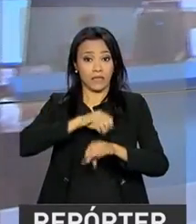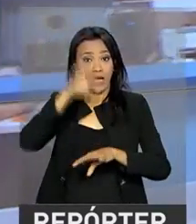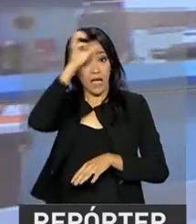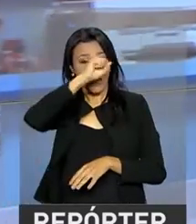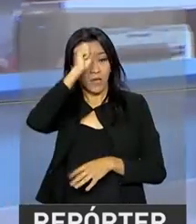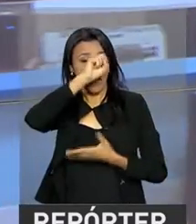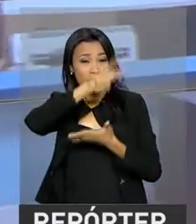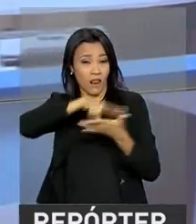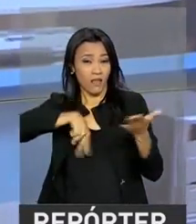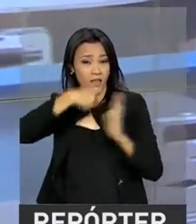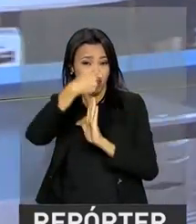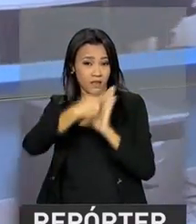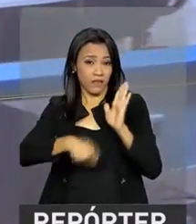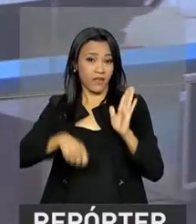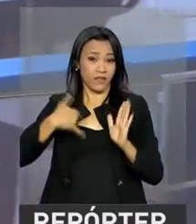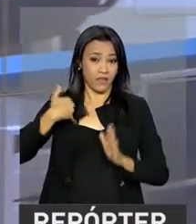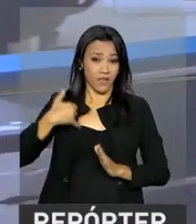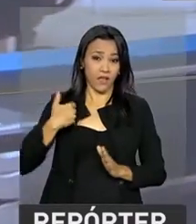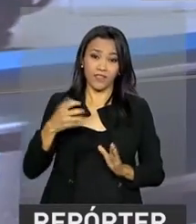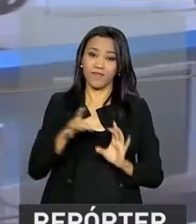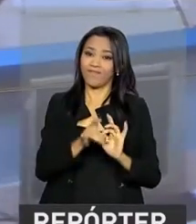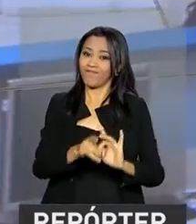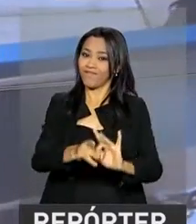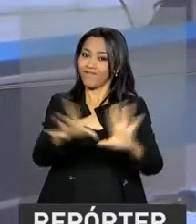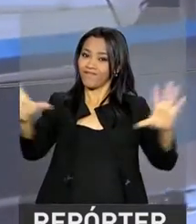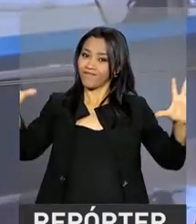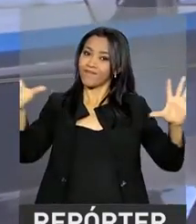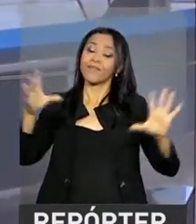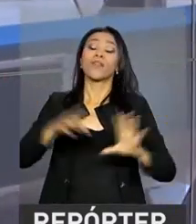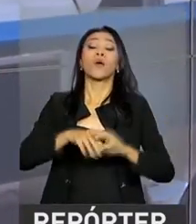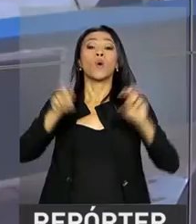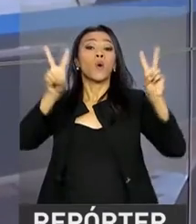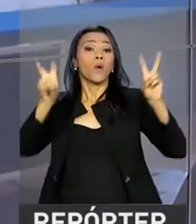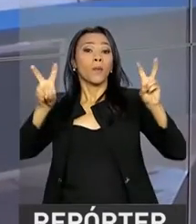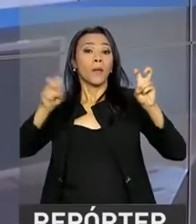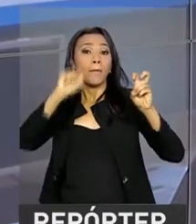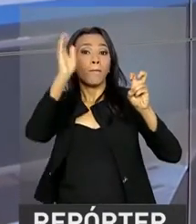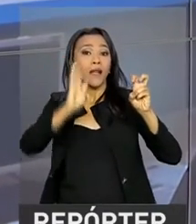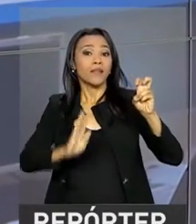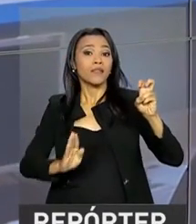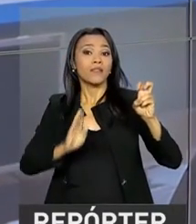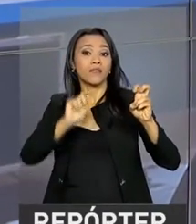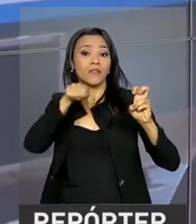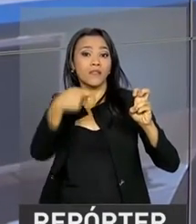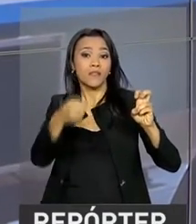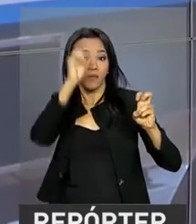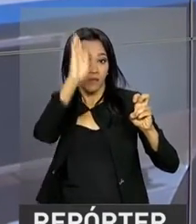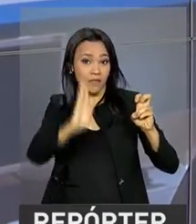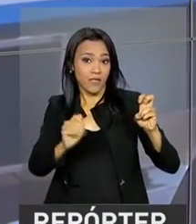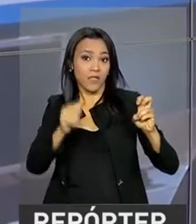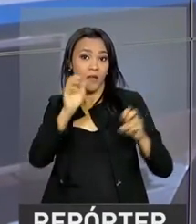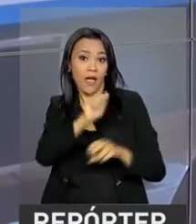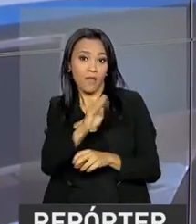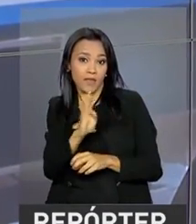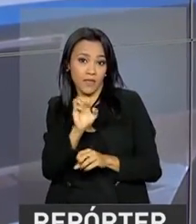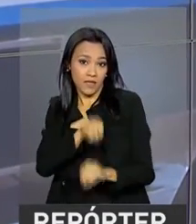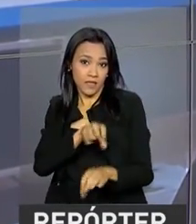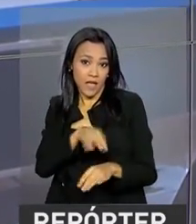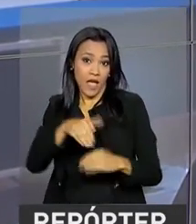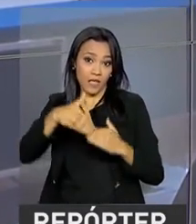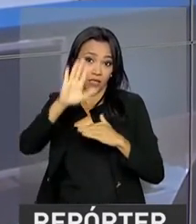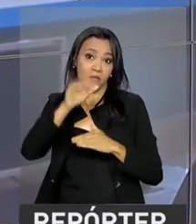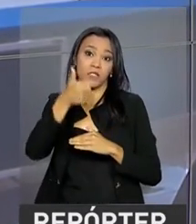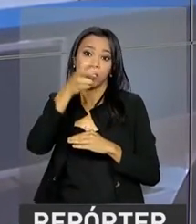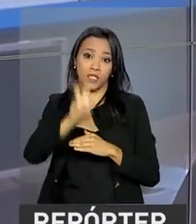ler ea escrever não tem idade o programa brasil alfabetizado voltado para a alfabetização de jovens acima de 15 anos adultos